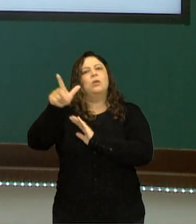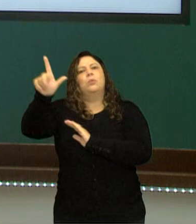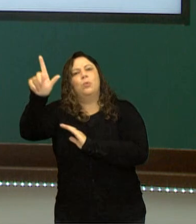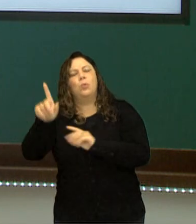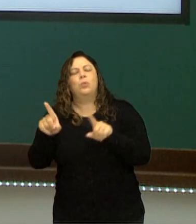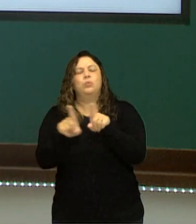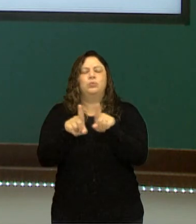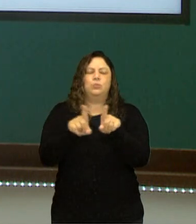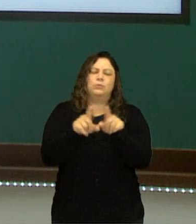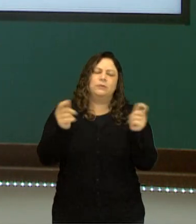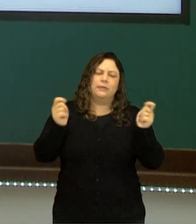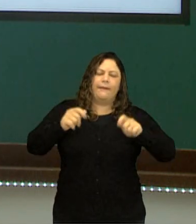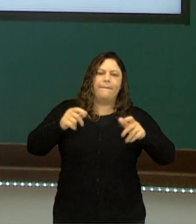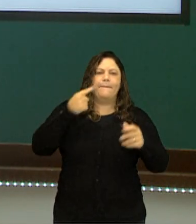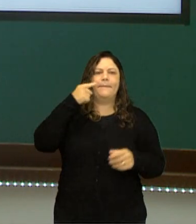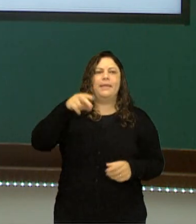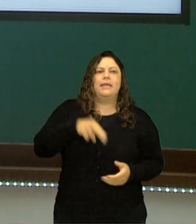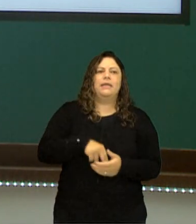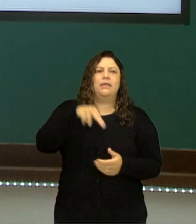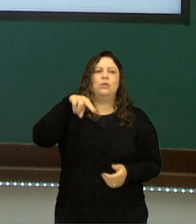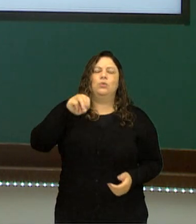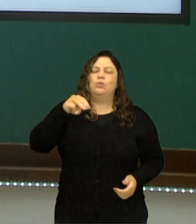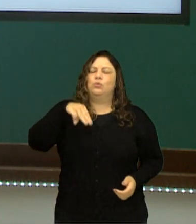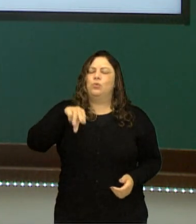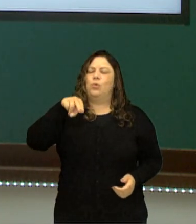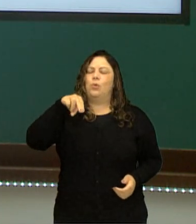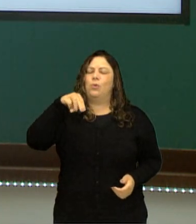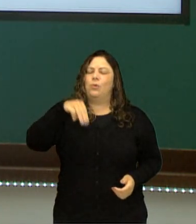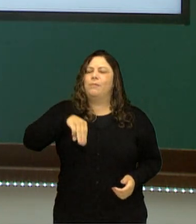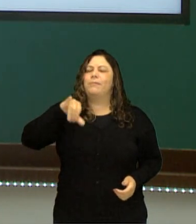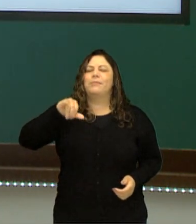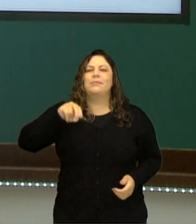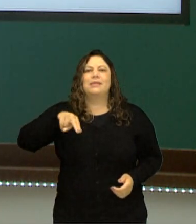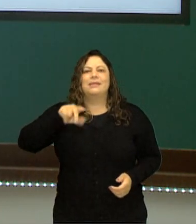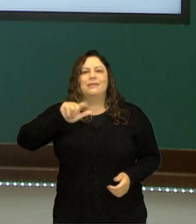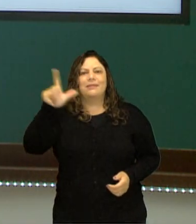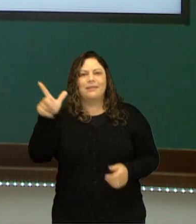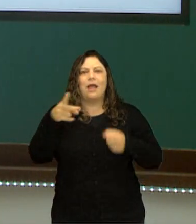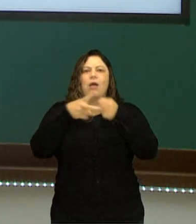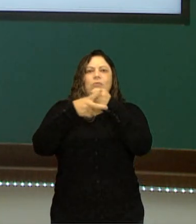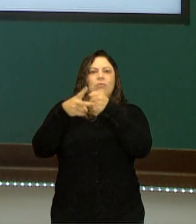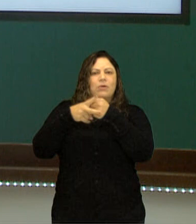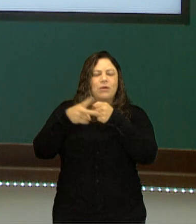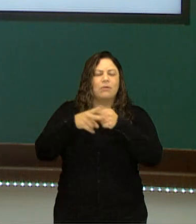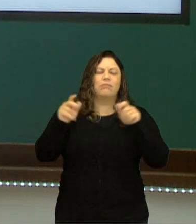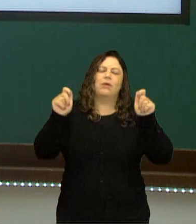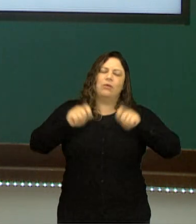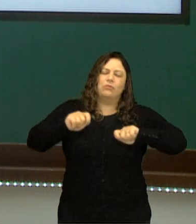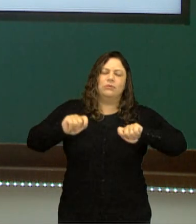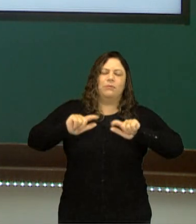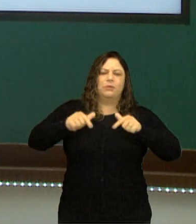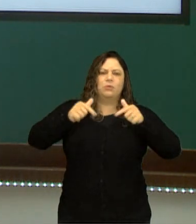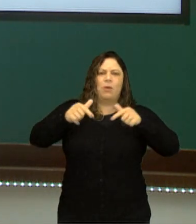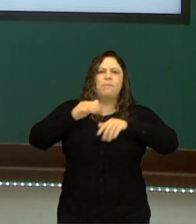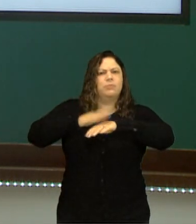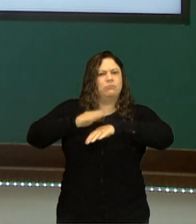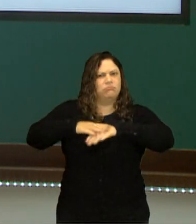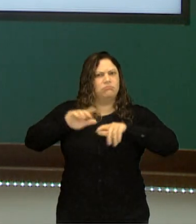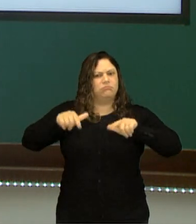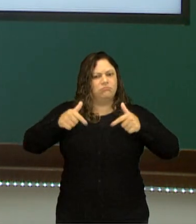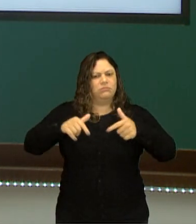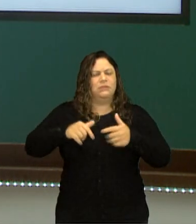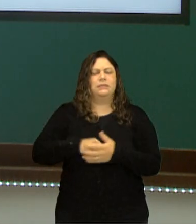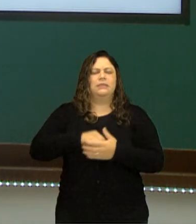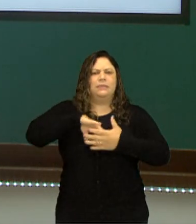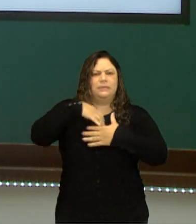temos dois núcleos, considerou e bela. Uma ação e um predicativo, que contribuem para a estrutura, para uma boa escrita